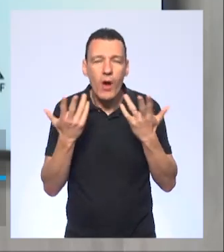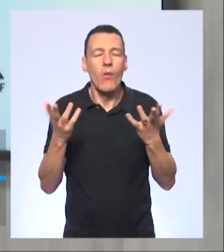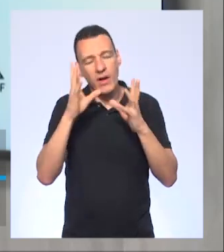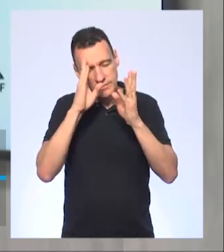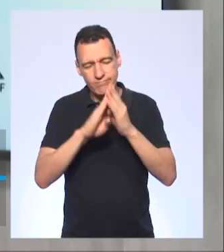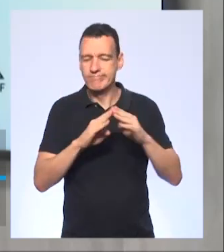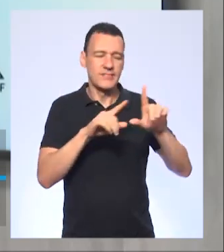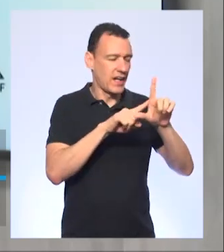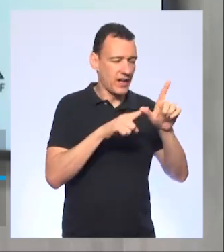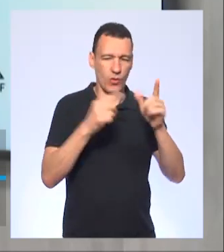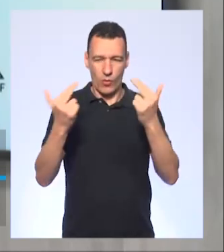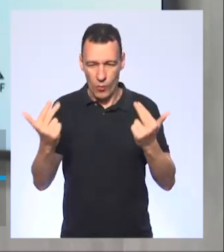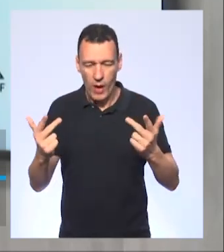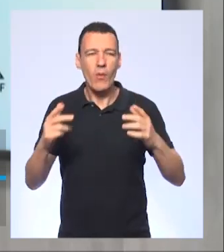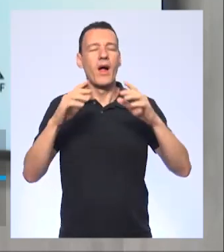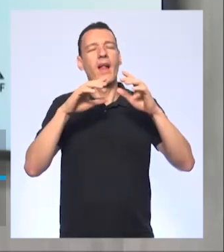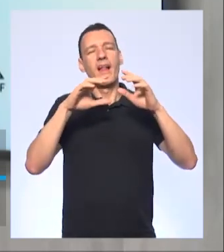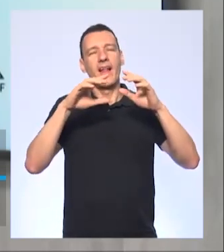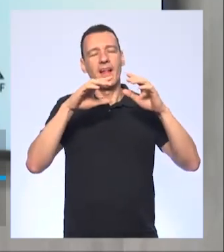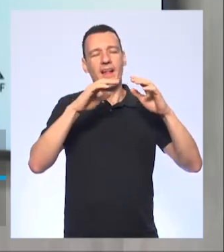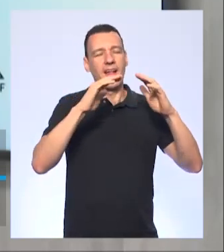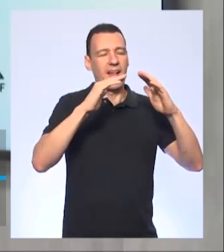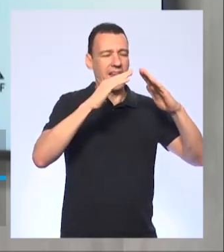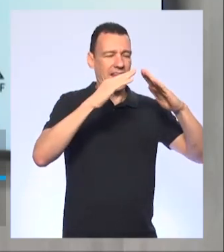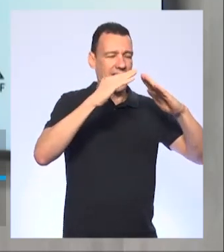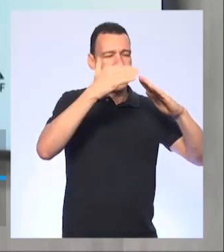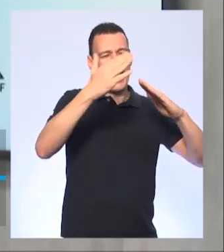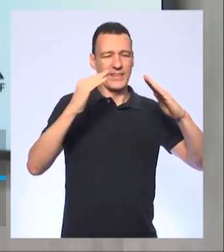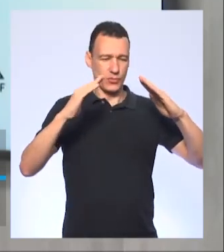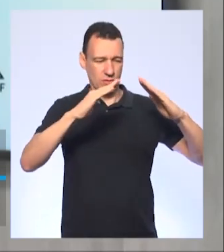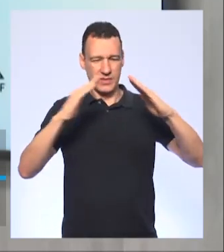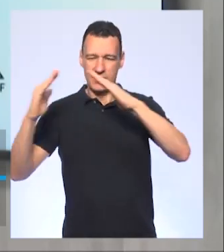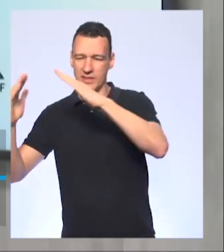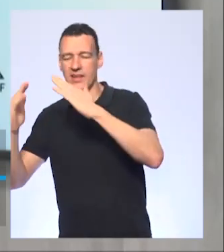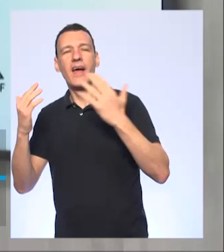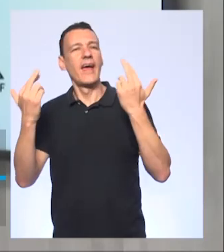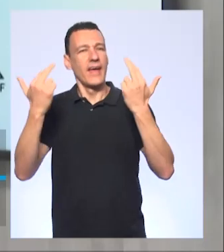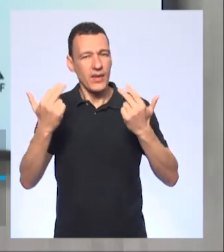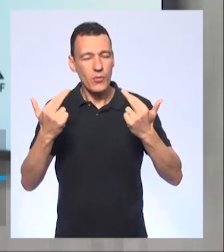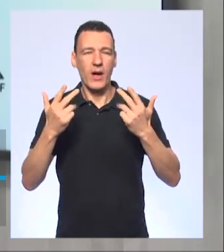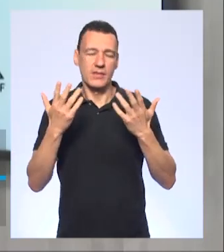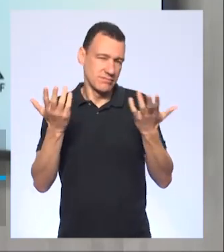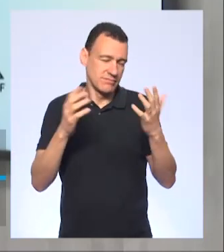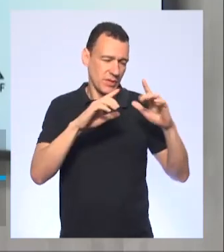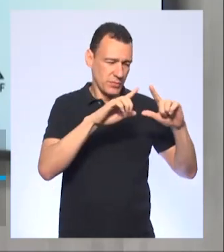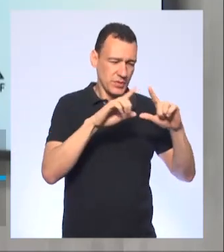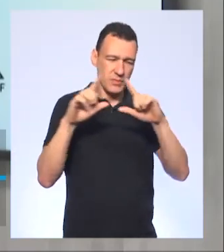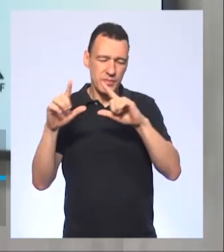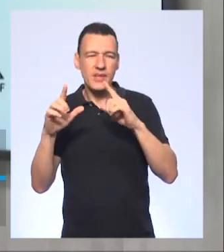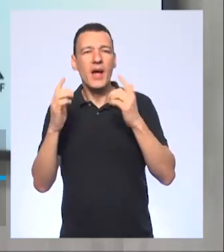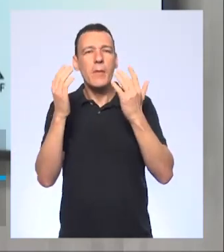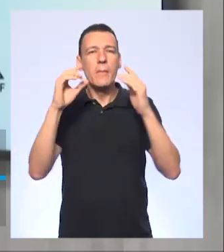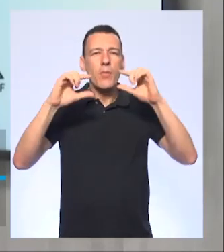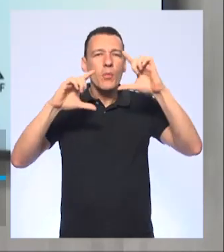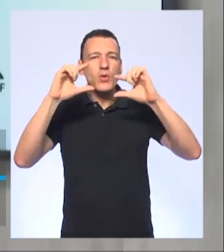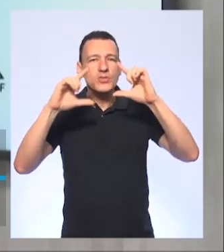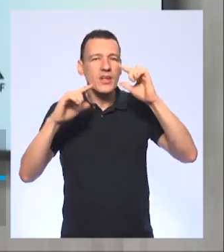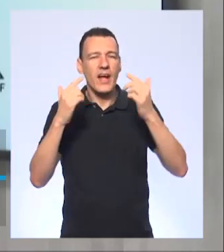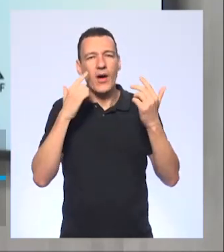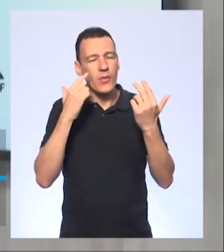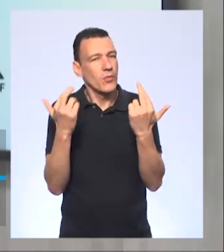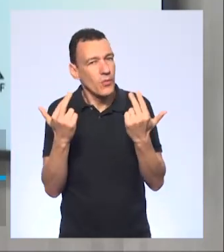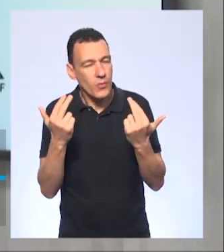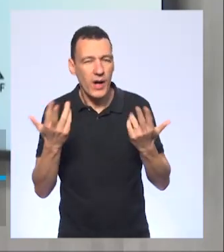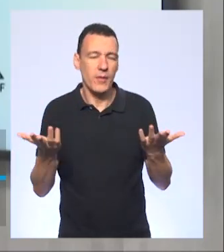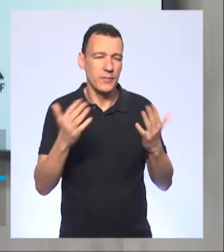iguais, lados proporcionais. A base do grandão é proporcional à base do pequenininho. A altura do grandão é proporcional à